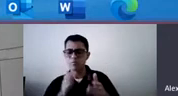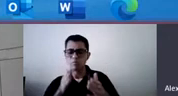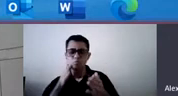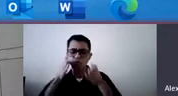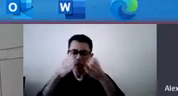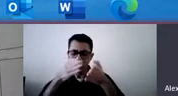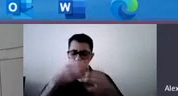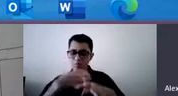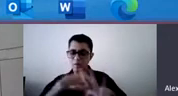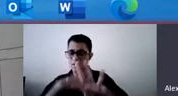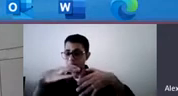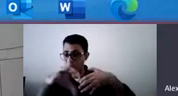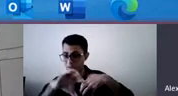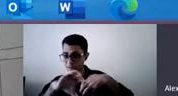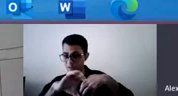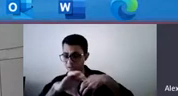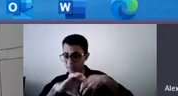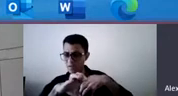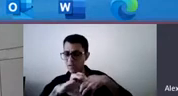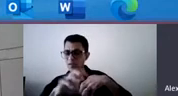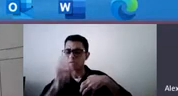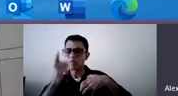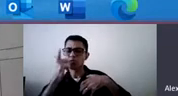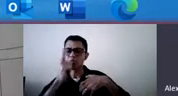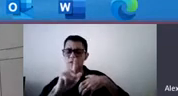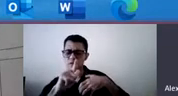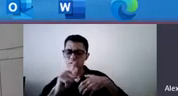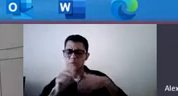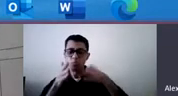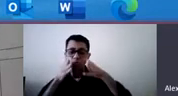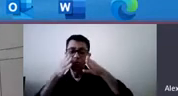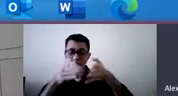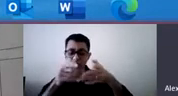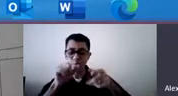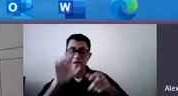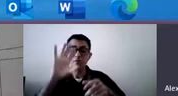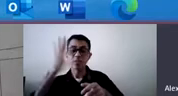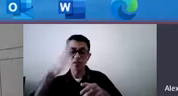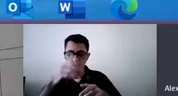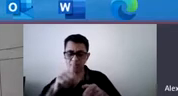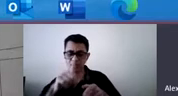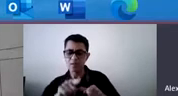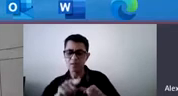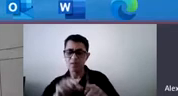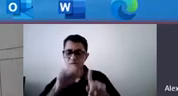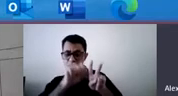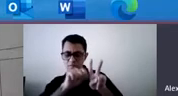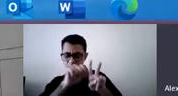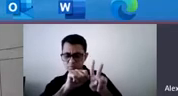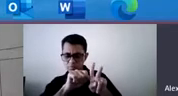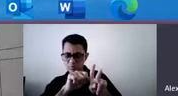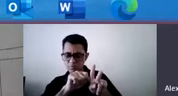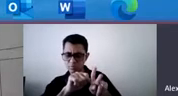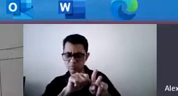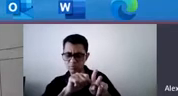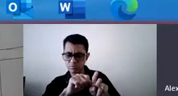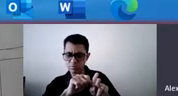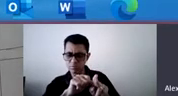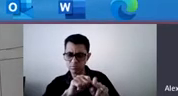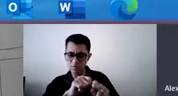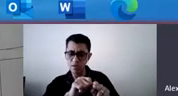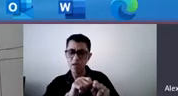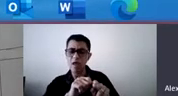uma empatia e poder estar focado no que for fazer a partir do segundo momento. Que tal, ao